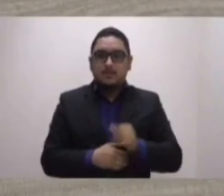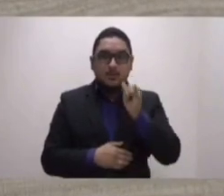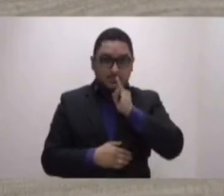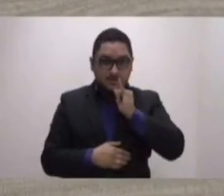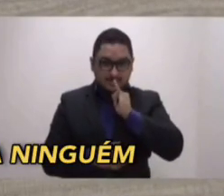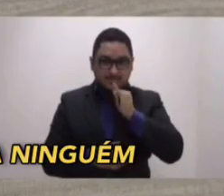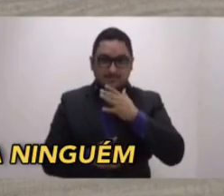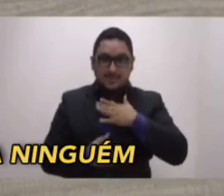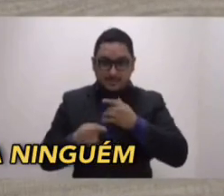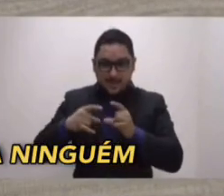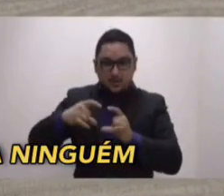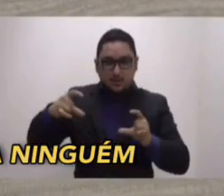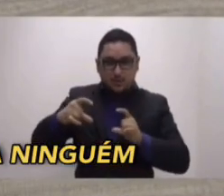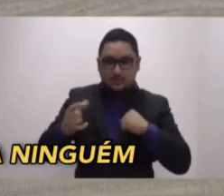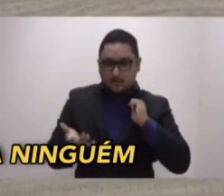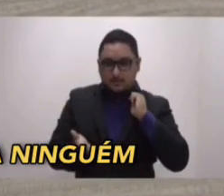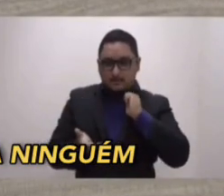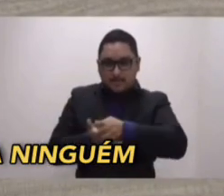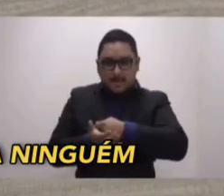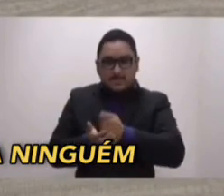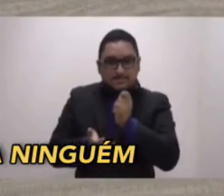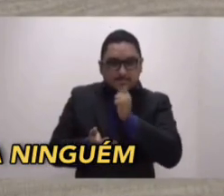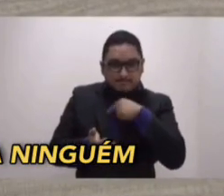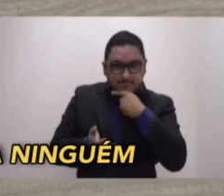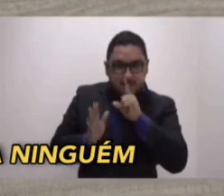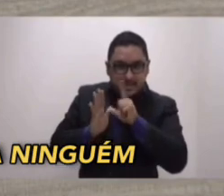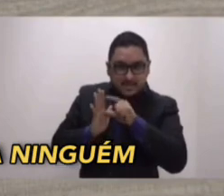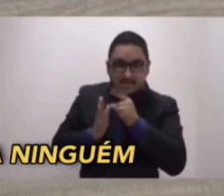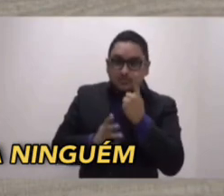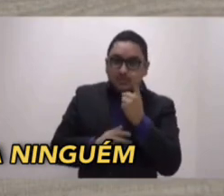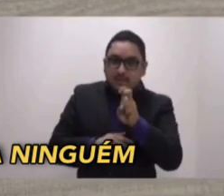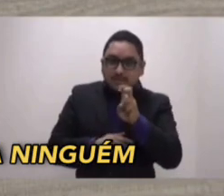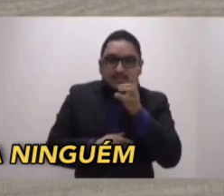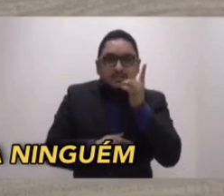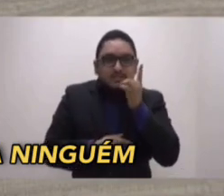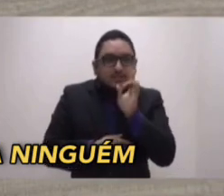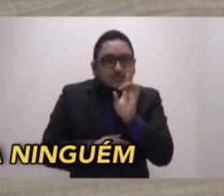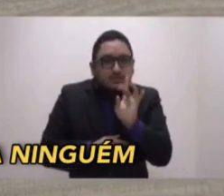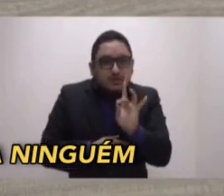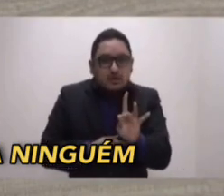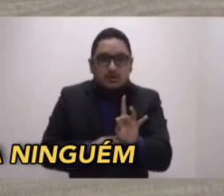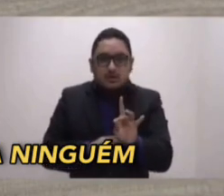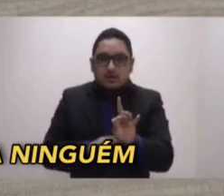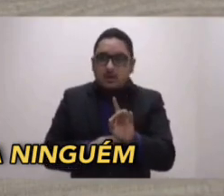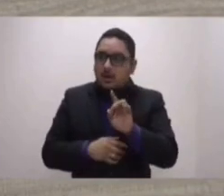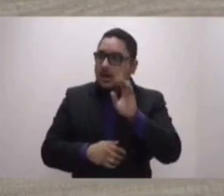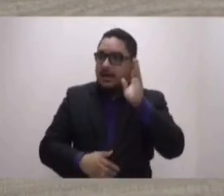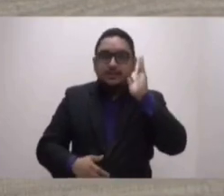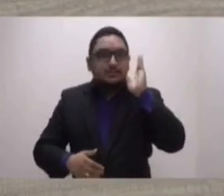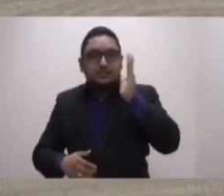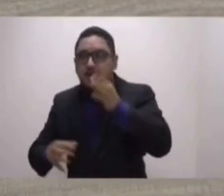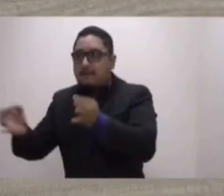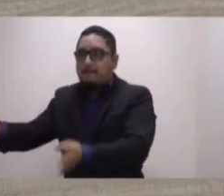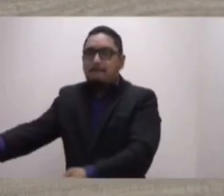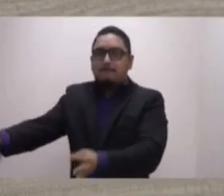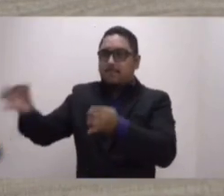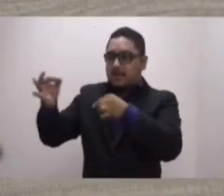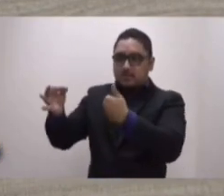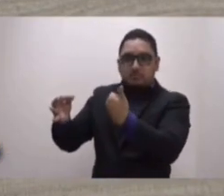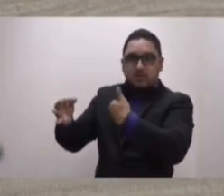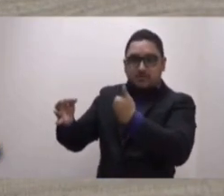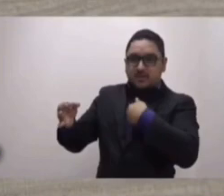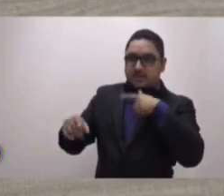desligar a minha energia ora senhores essa Manoel essa energia Amazonas não respeita ninguém nesse